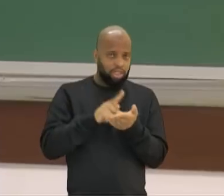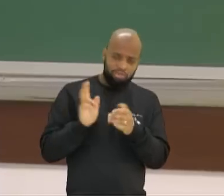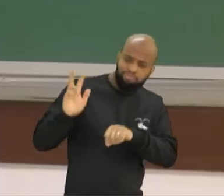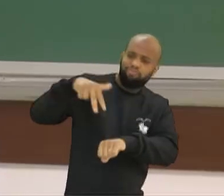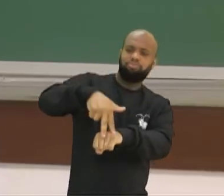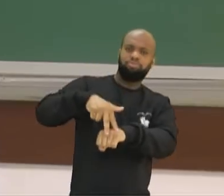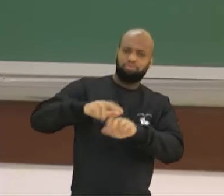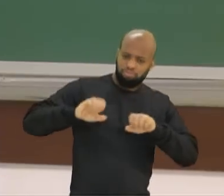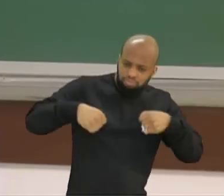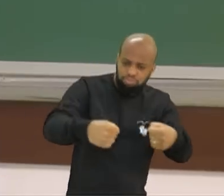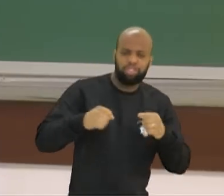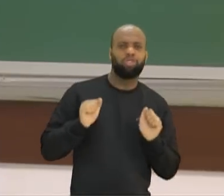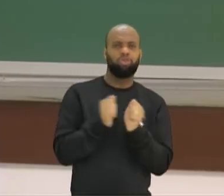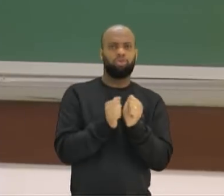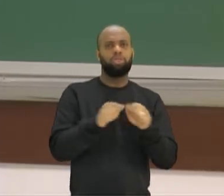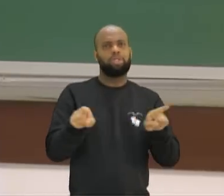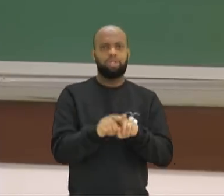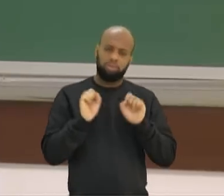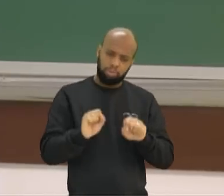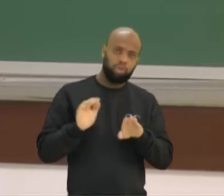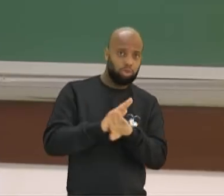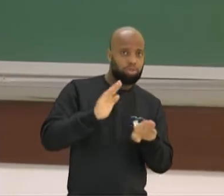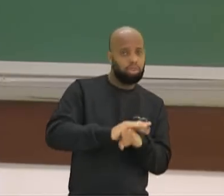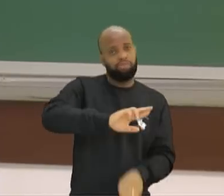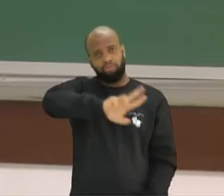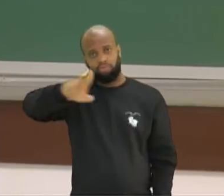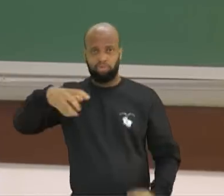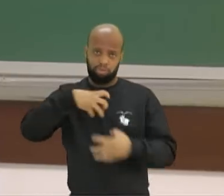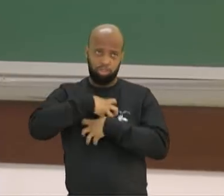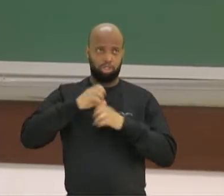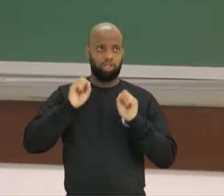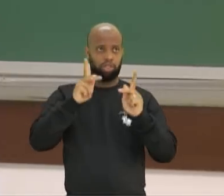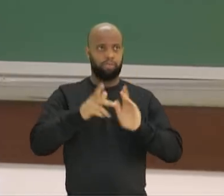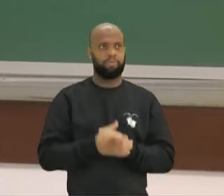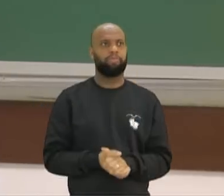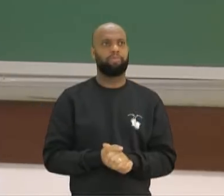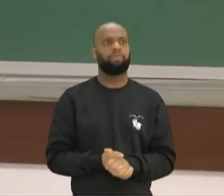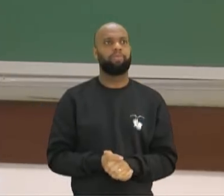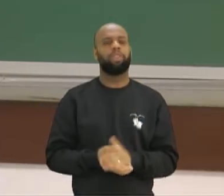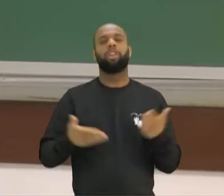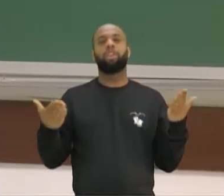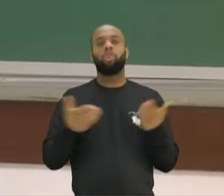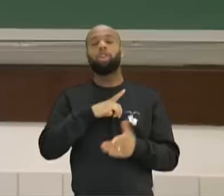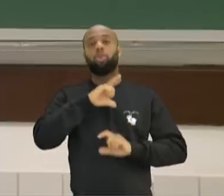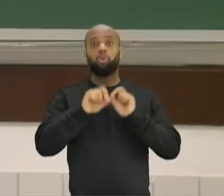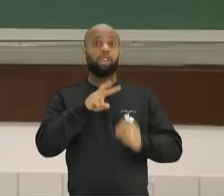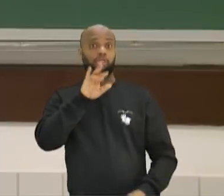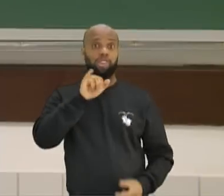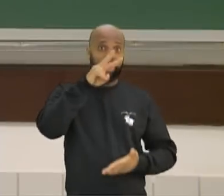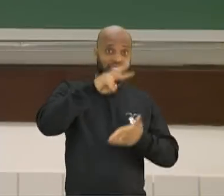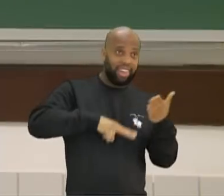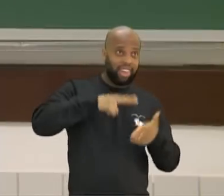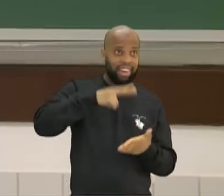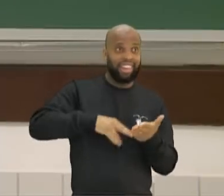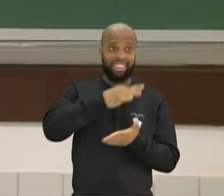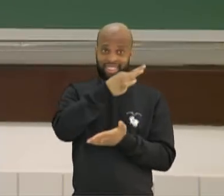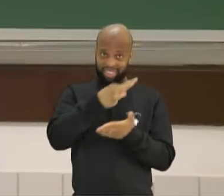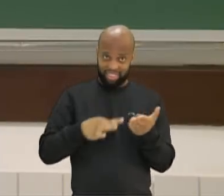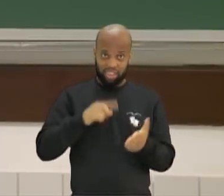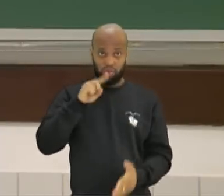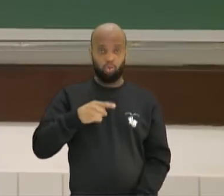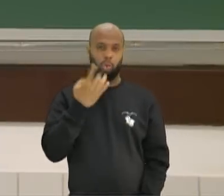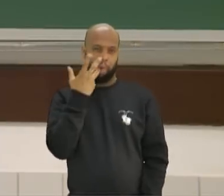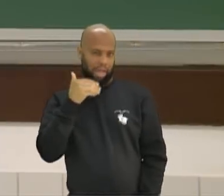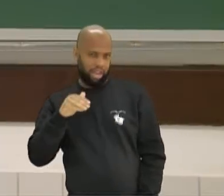voluntário, certo? Então a gente pode aqui ajudar de diversas formas, ok? Muito bem. Então agora a gente vai ler o relato de uma criança, de